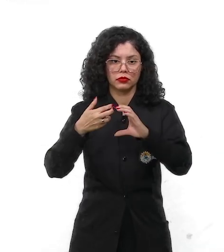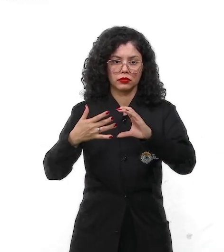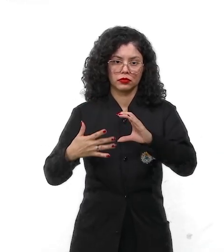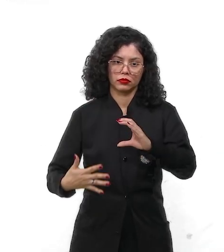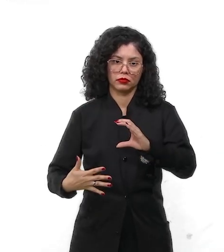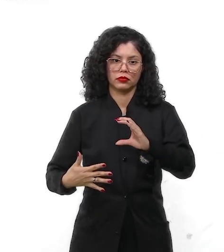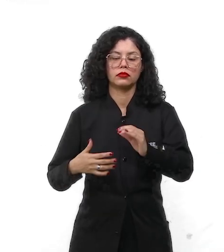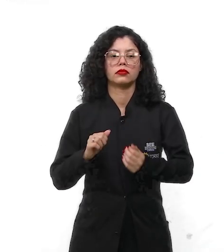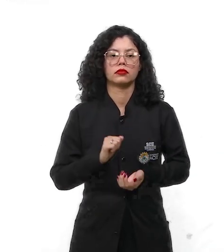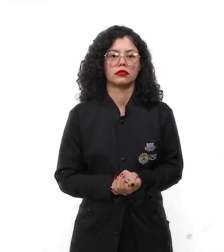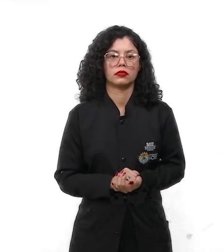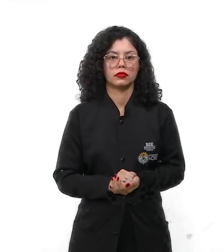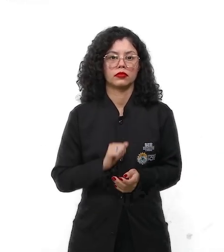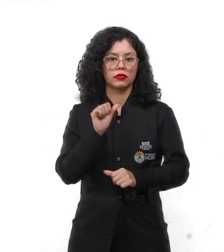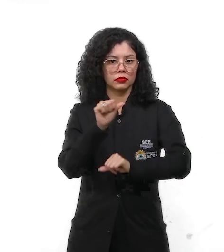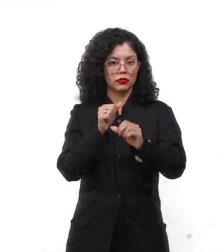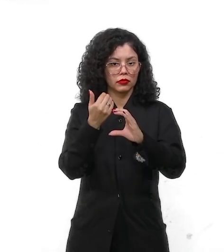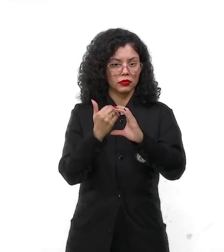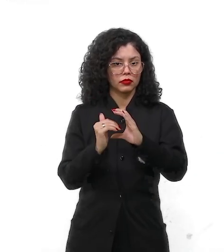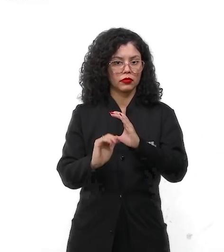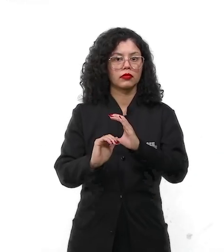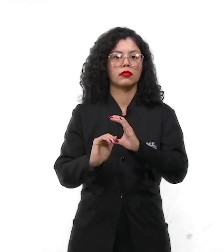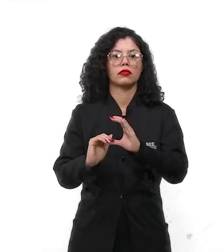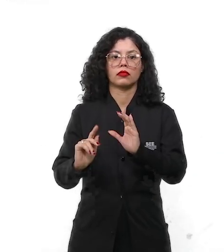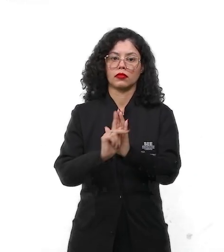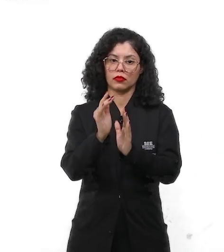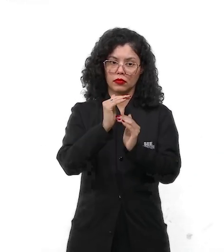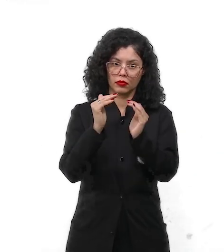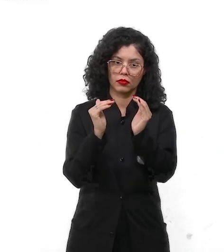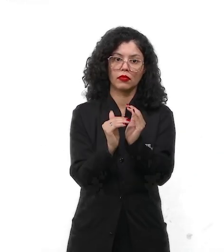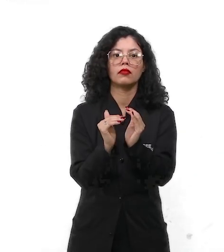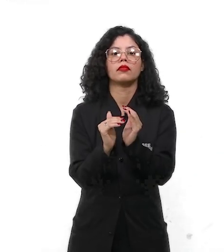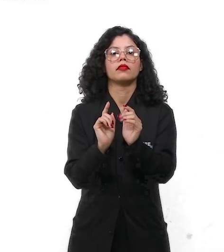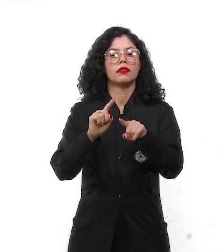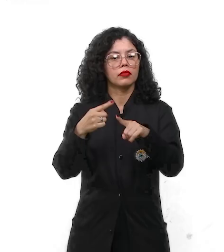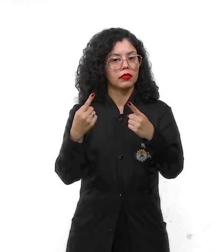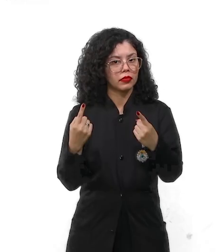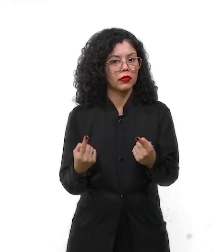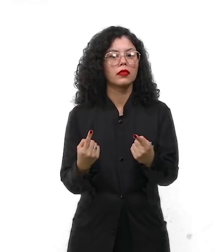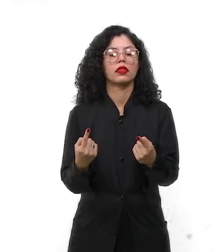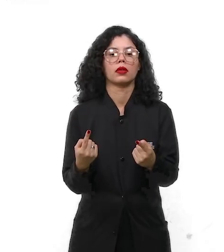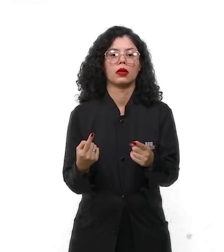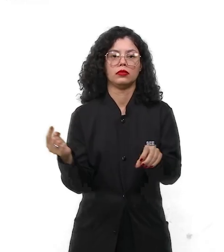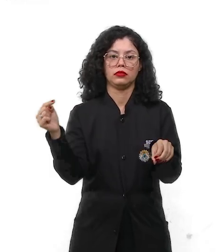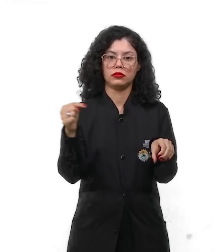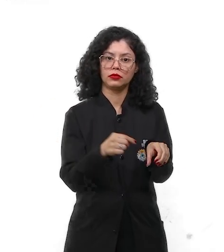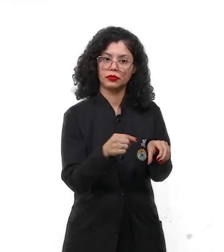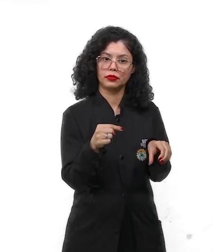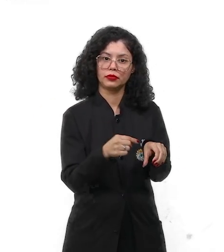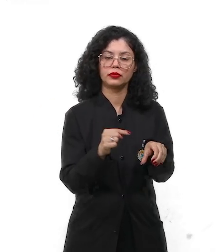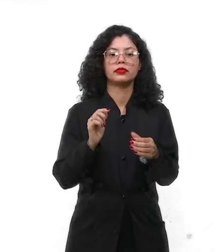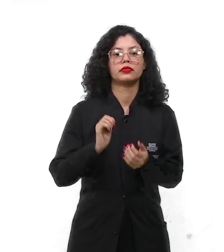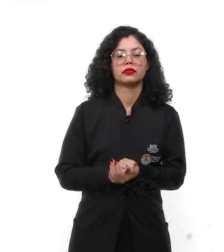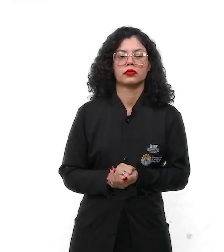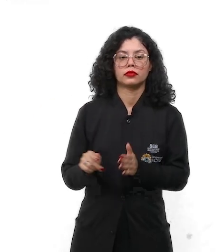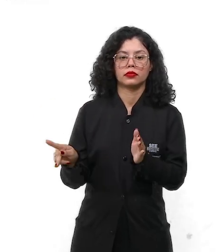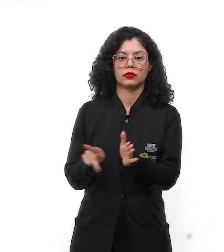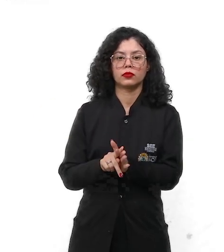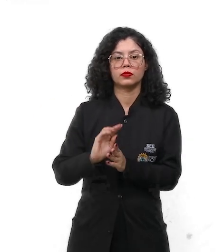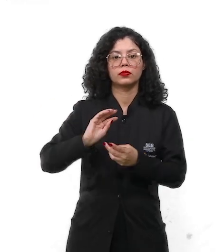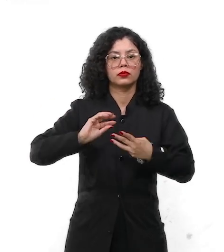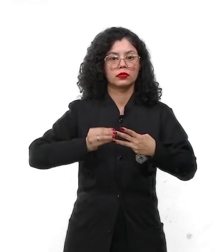Não. Ele transferiu o material genético todo, mas foi o núcleo de uma célula do